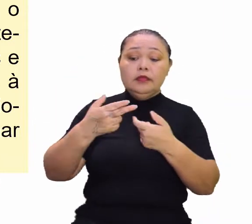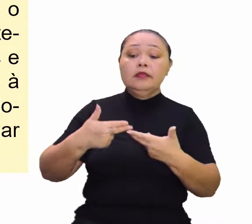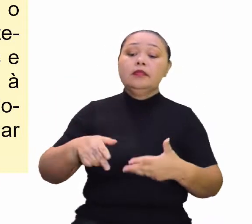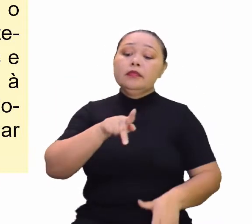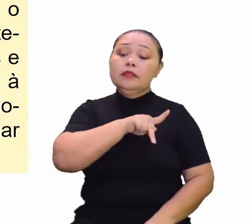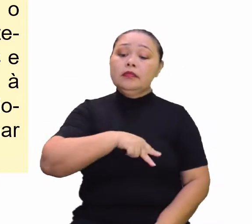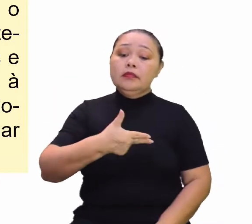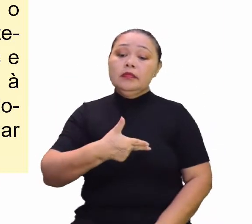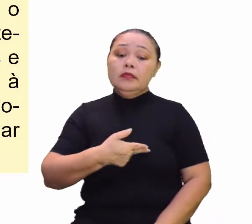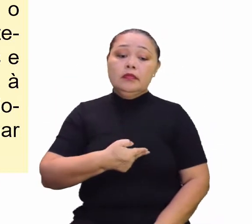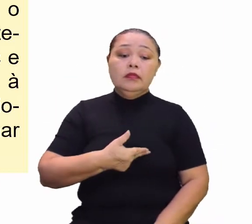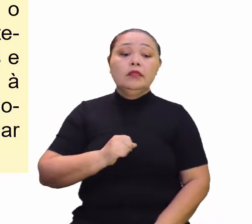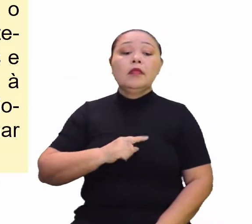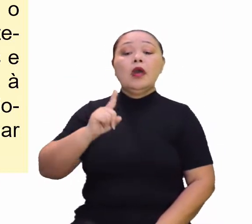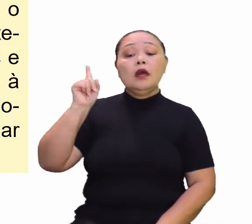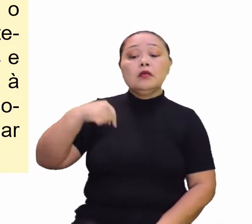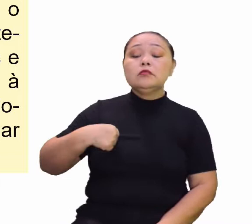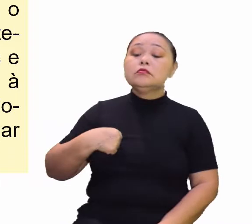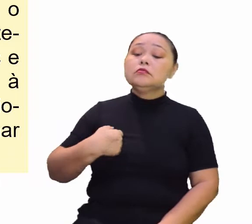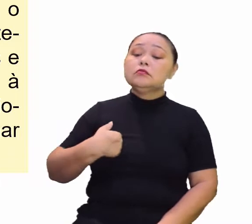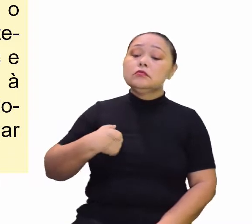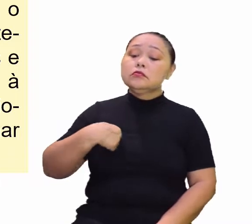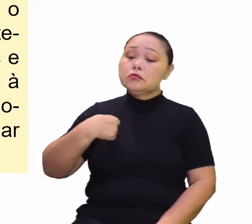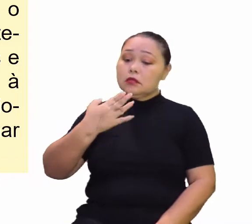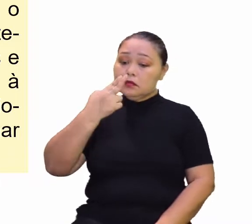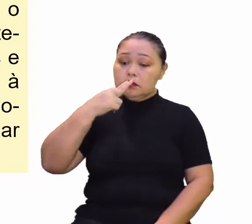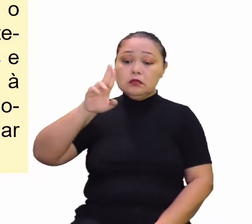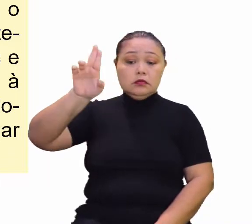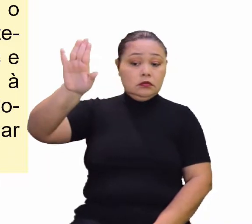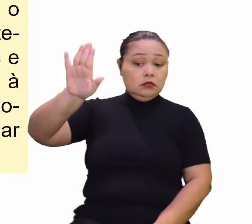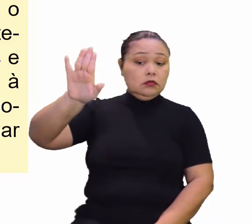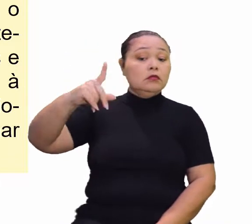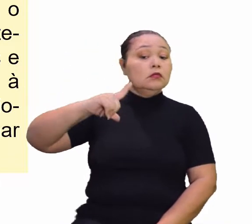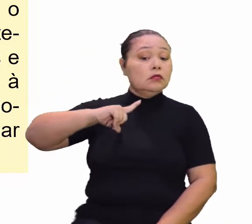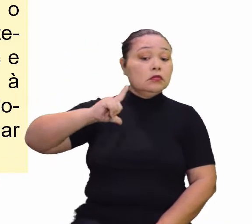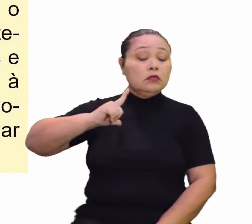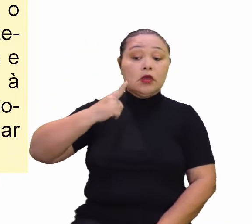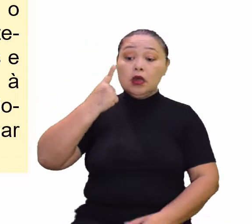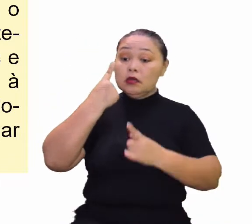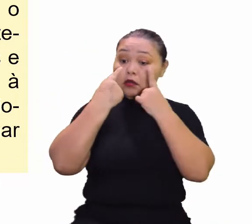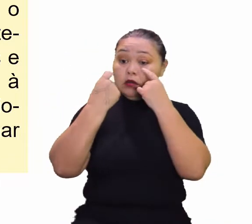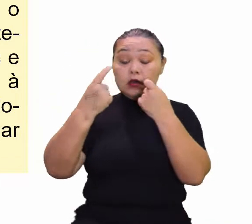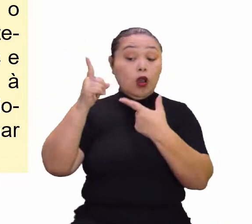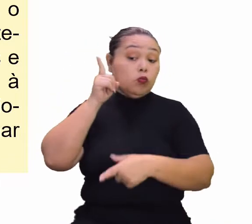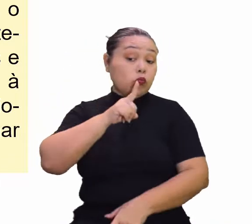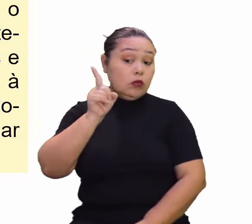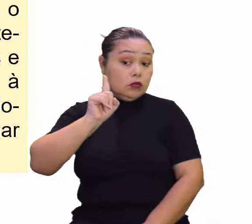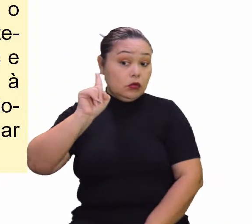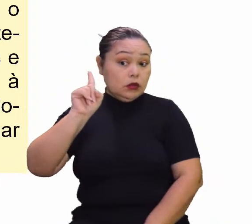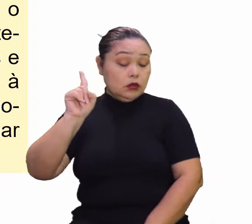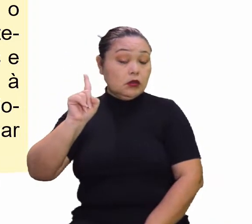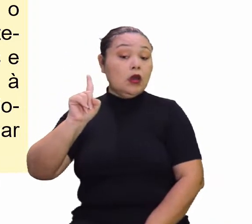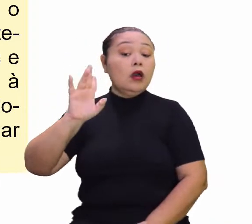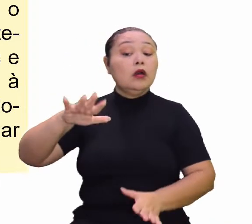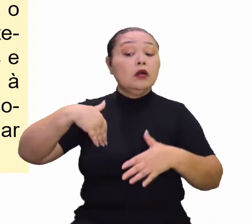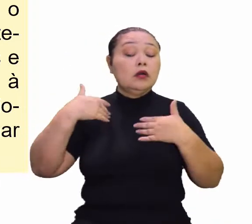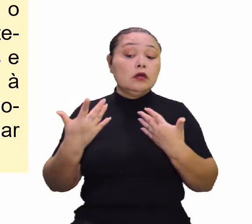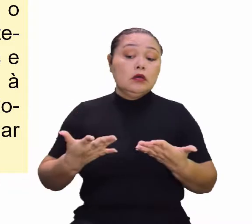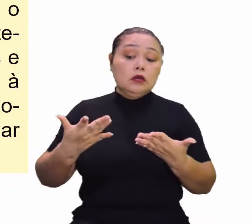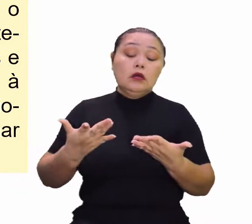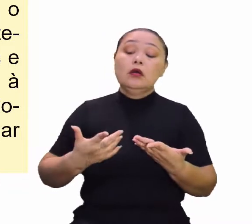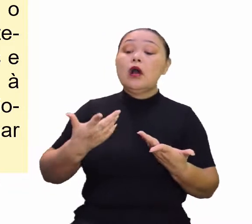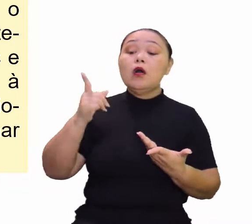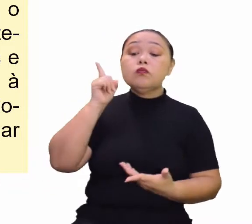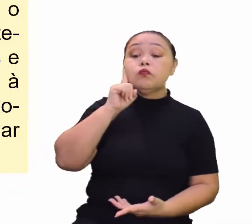Getúlio Vargas, ele era simpatizante do nazismo. Muito bem. Isso não interessava para os Estados Unidos. Afinal de contas,